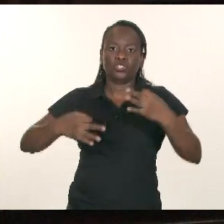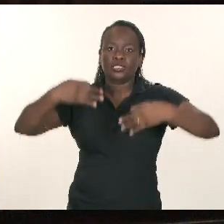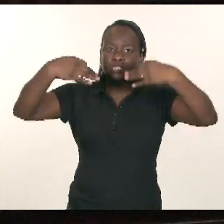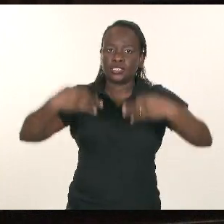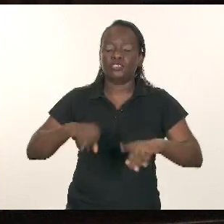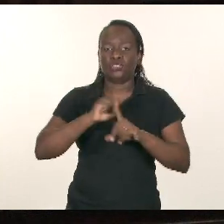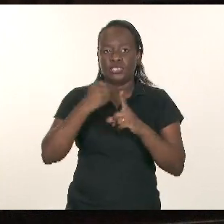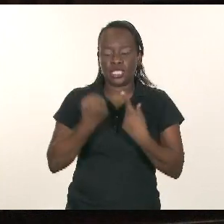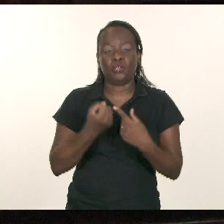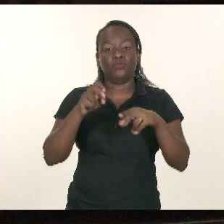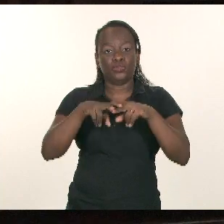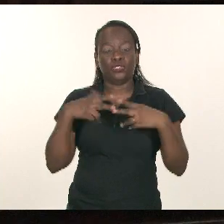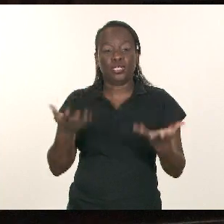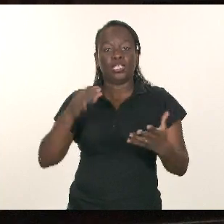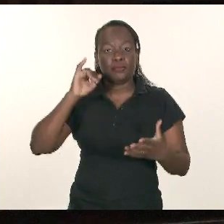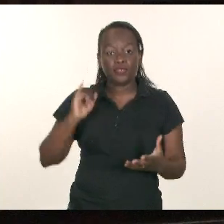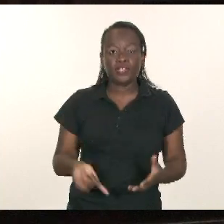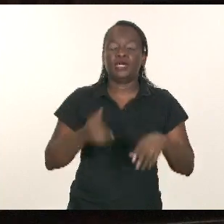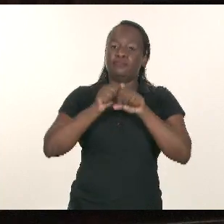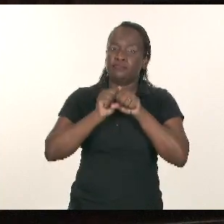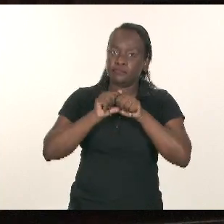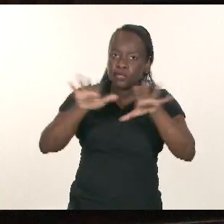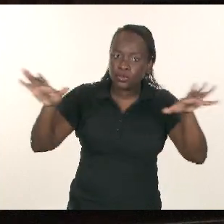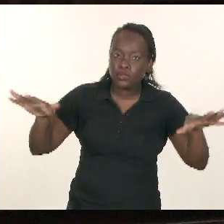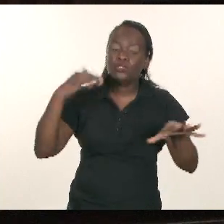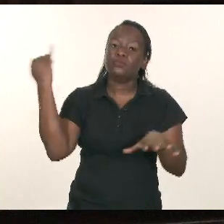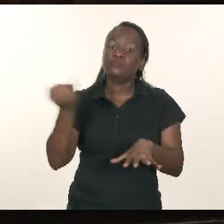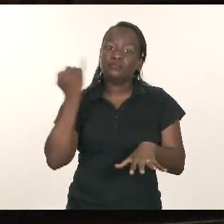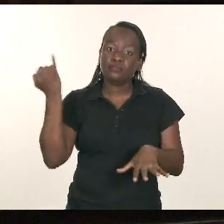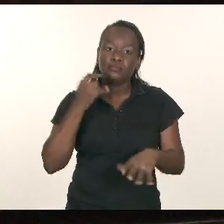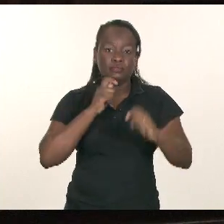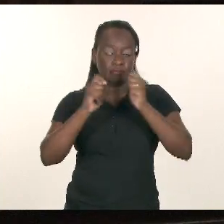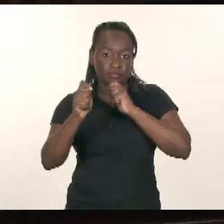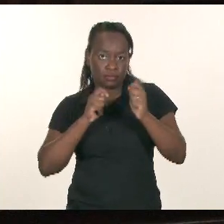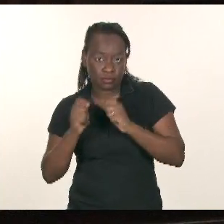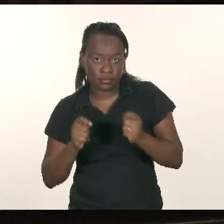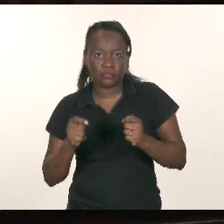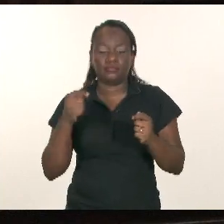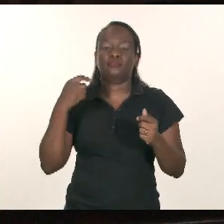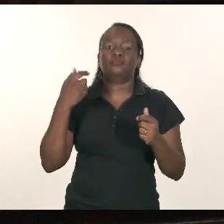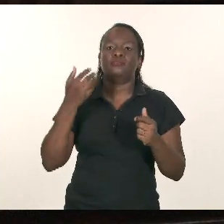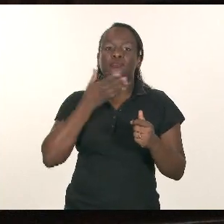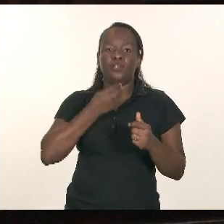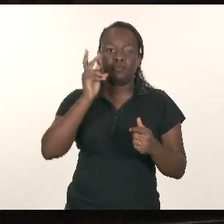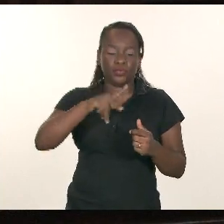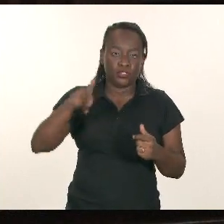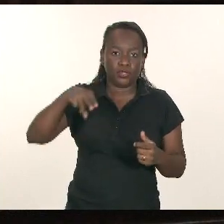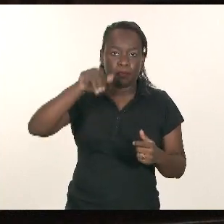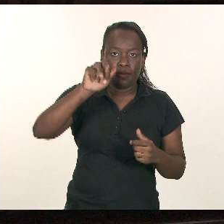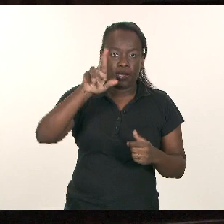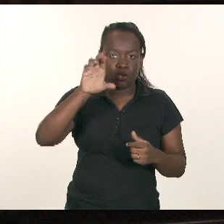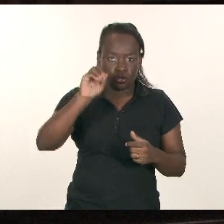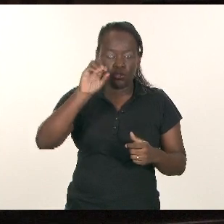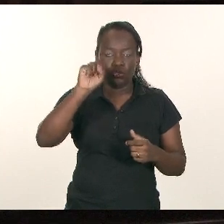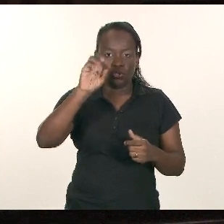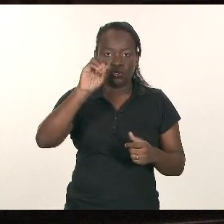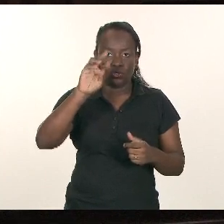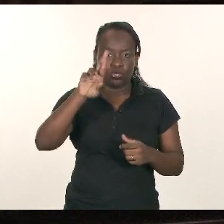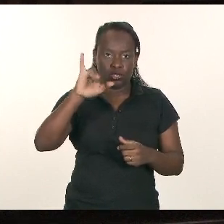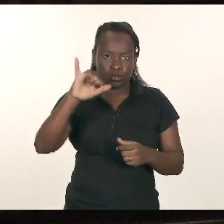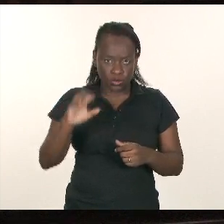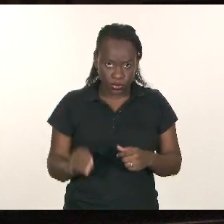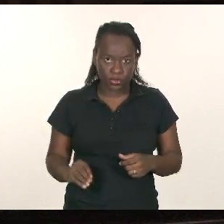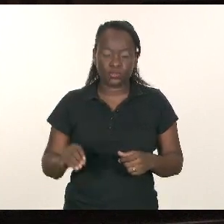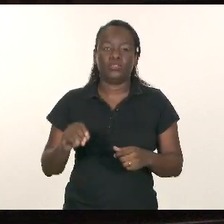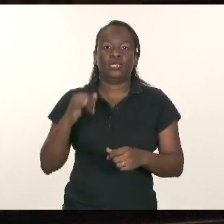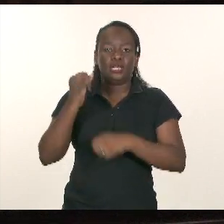quero aqui aproveitar para repercutir essa importante entrevista concedida pelo professor Mauro Osório,